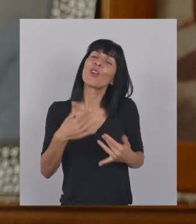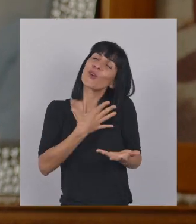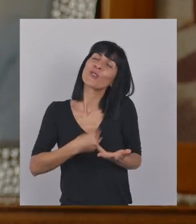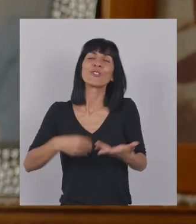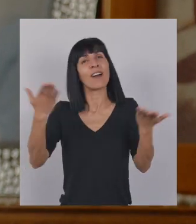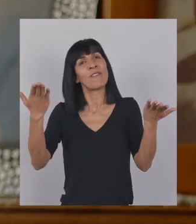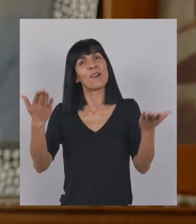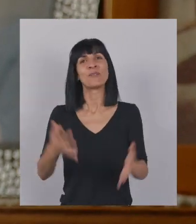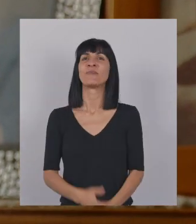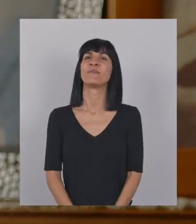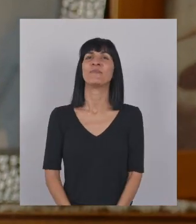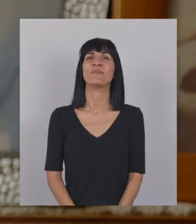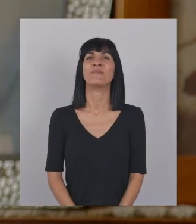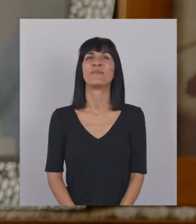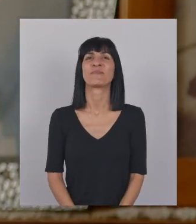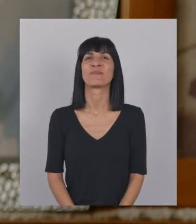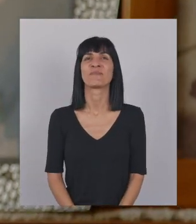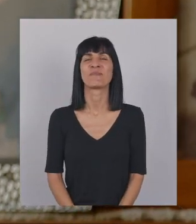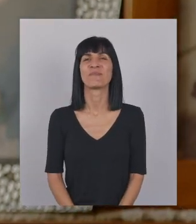bom e o que eu gostava